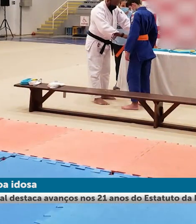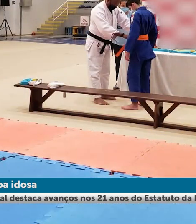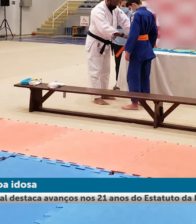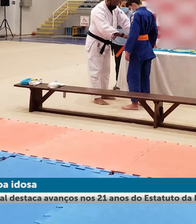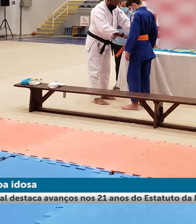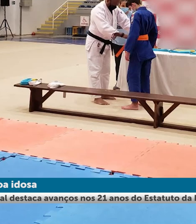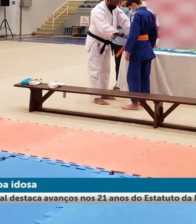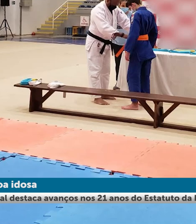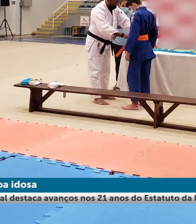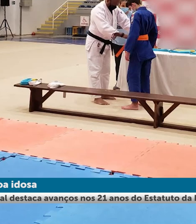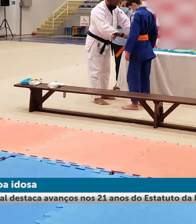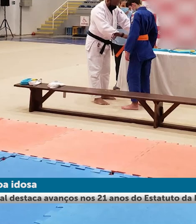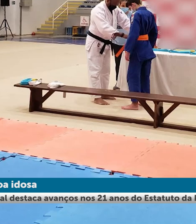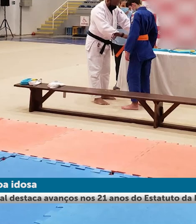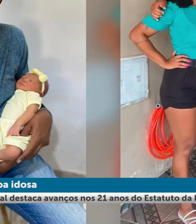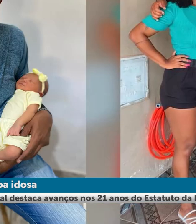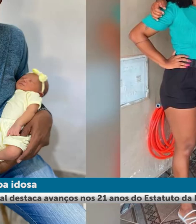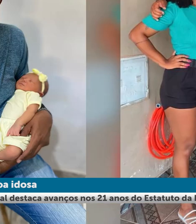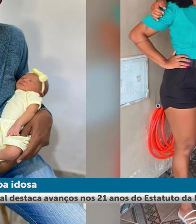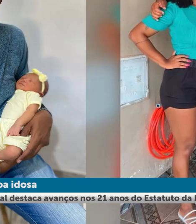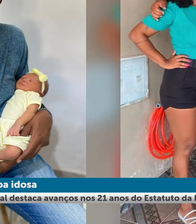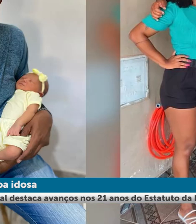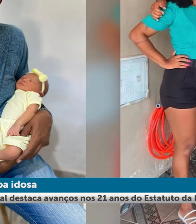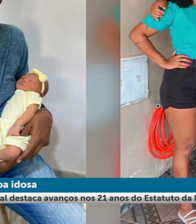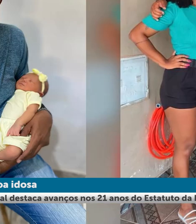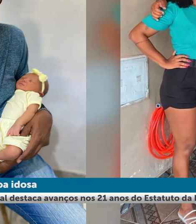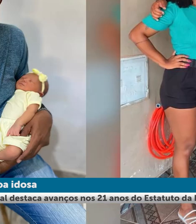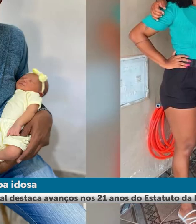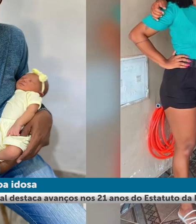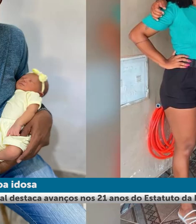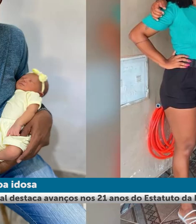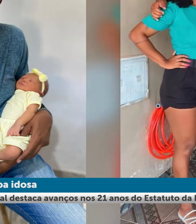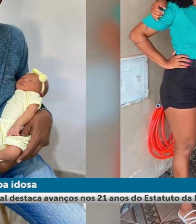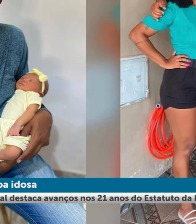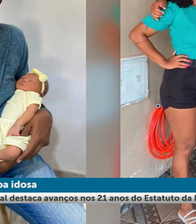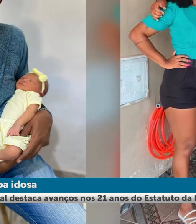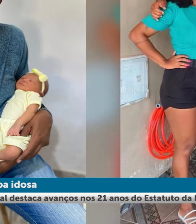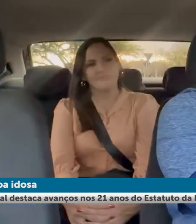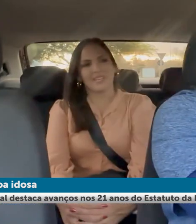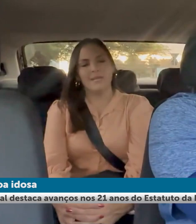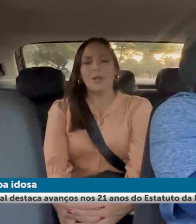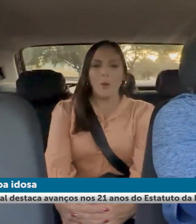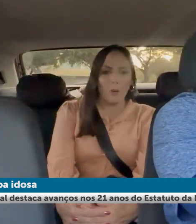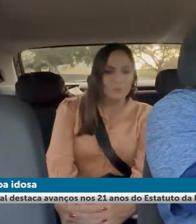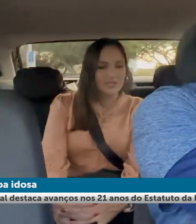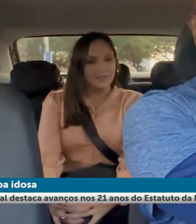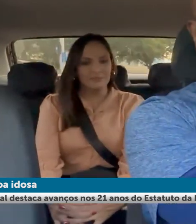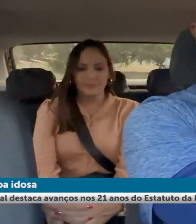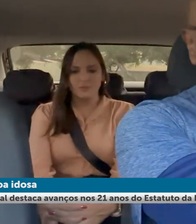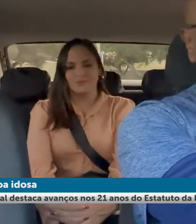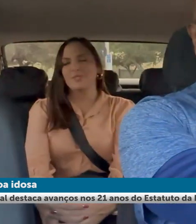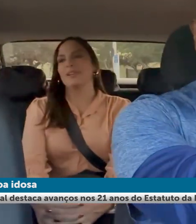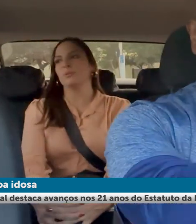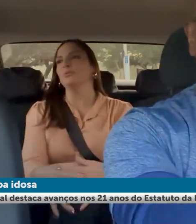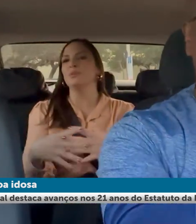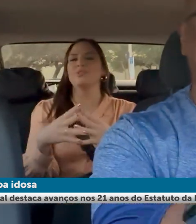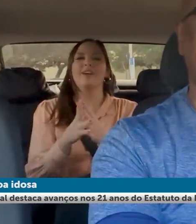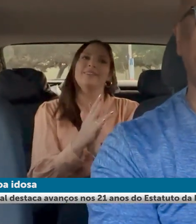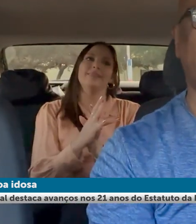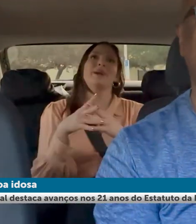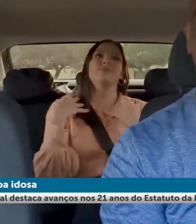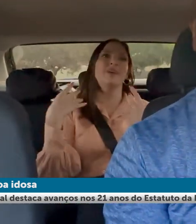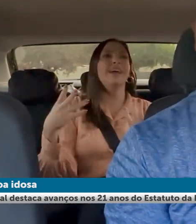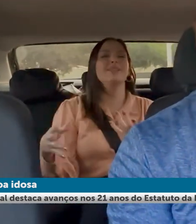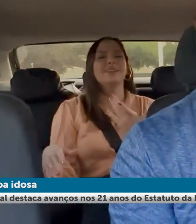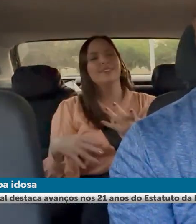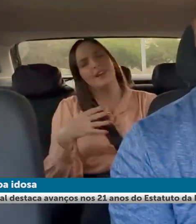longe de pendurar a faixa e curtir o tão merecido descanso. E me conta, quando o